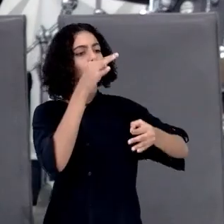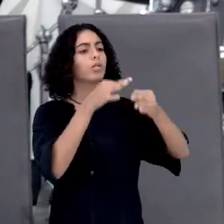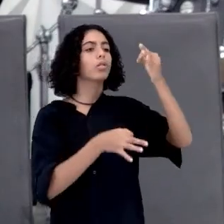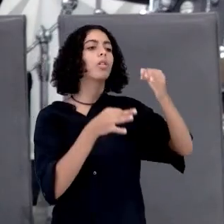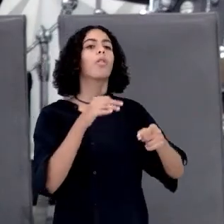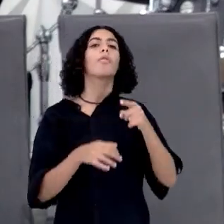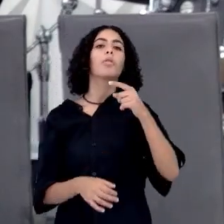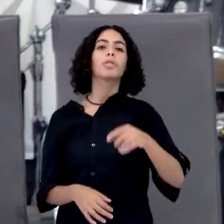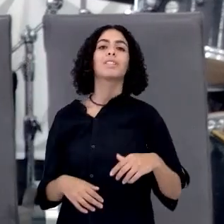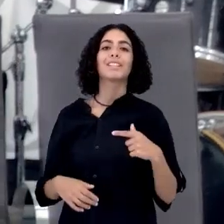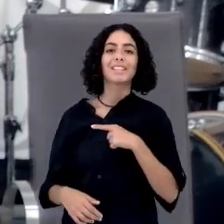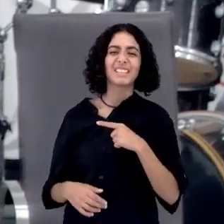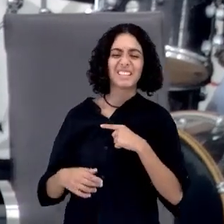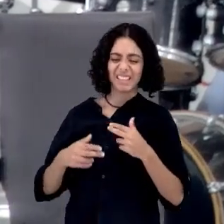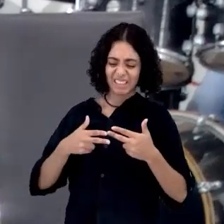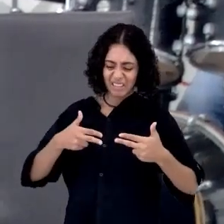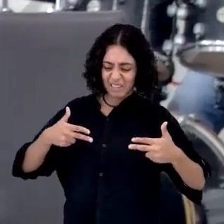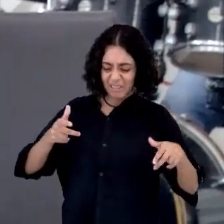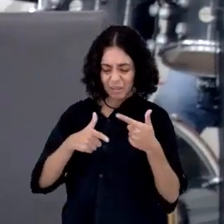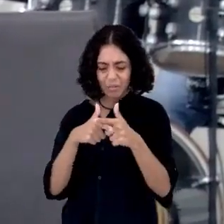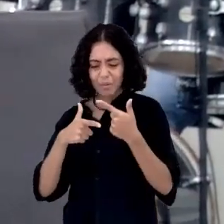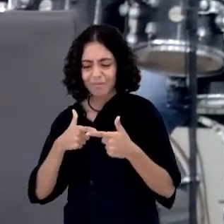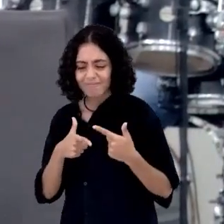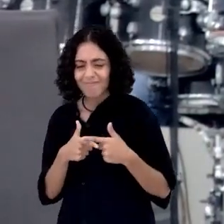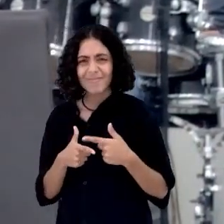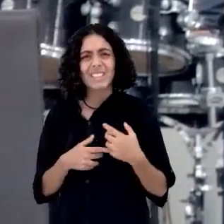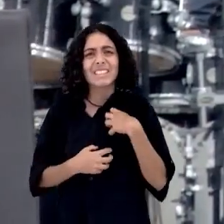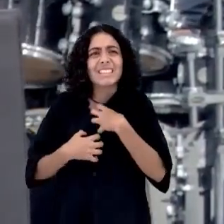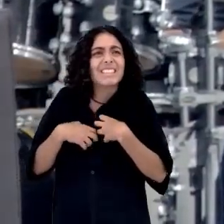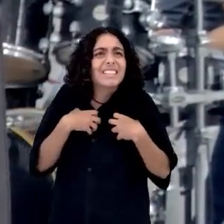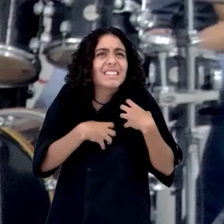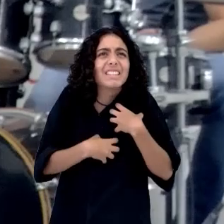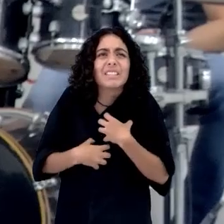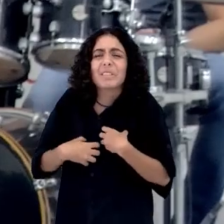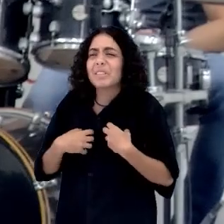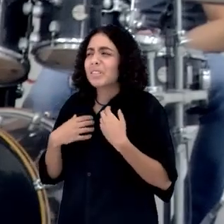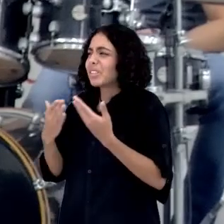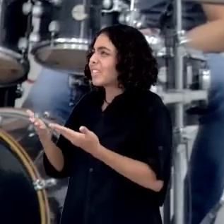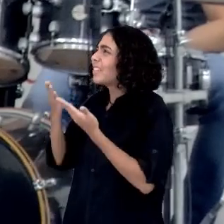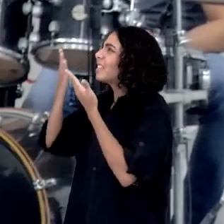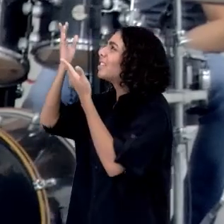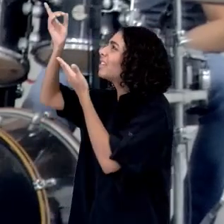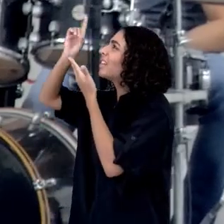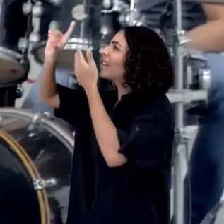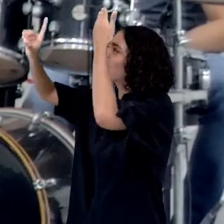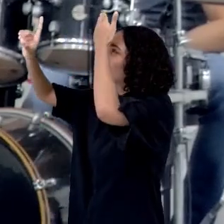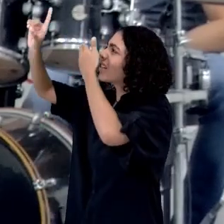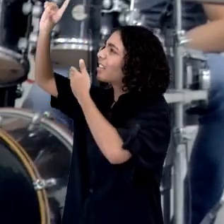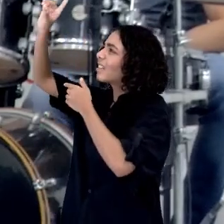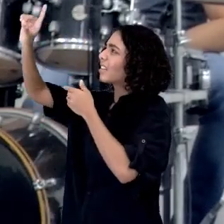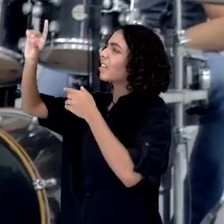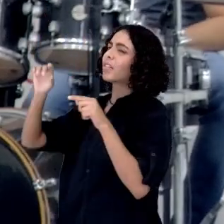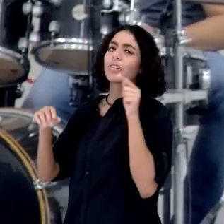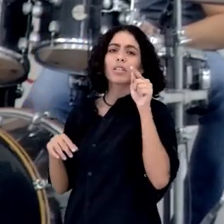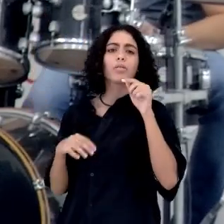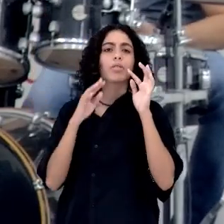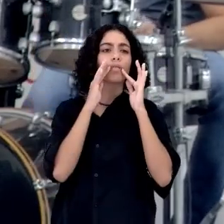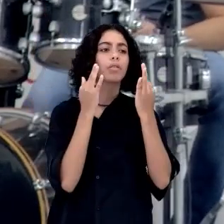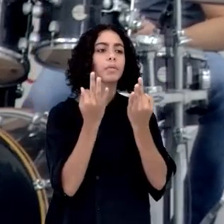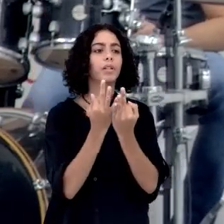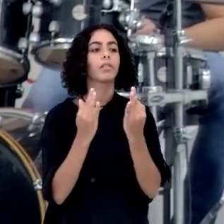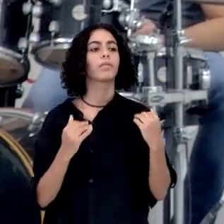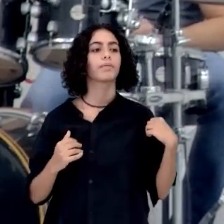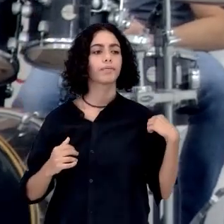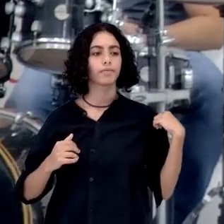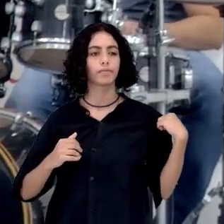para colocar diante de Deus aqui a sua família. Mas entenda que sendo